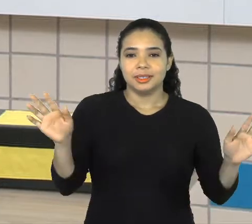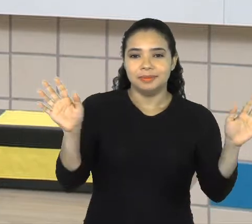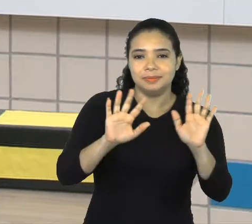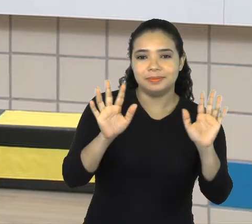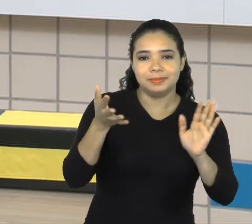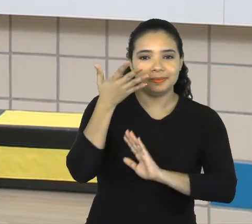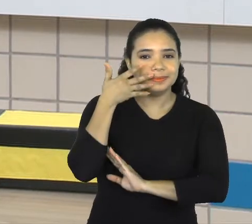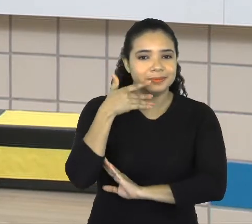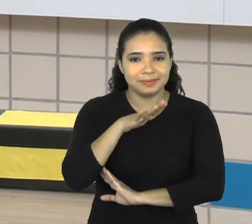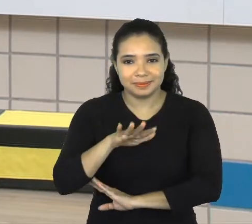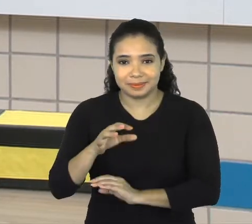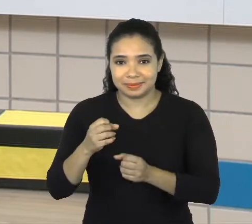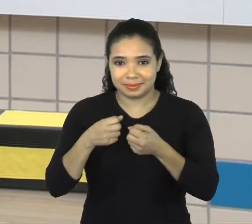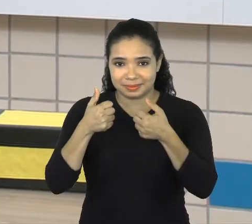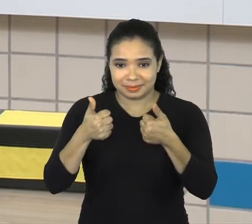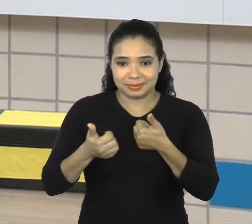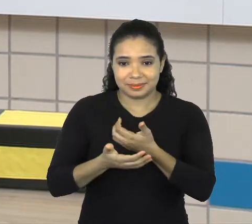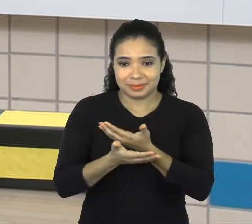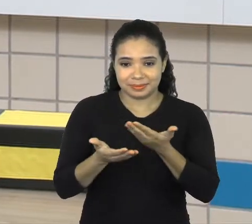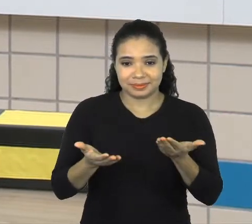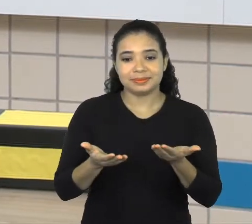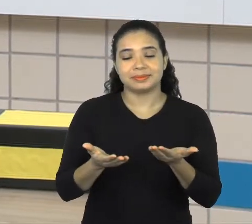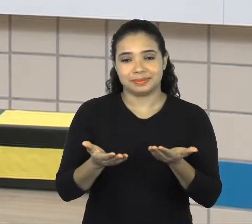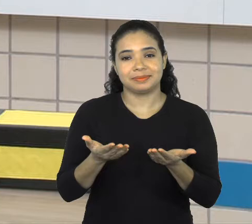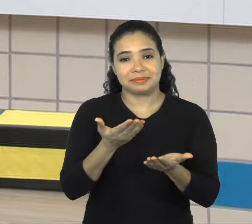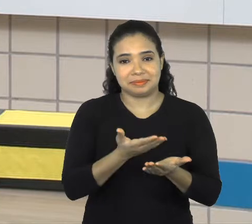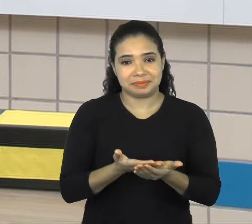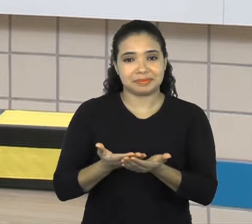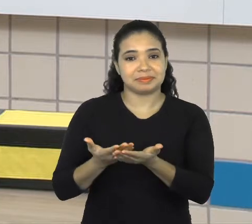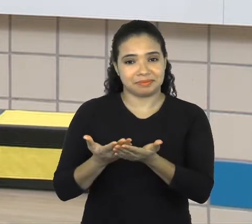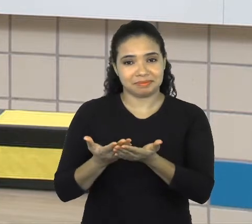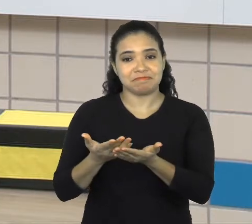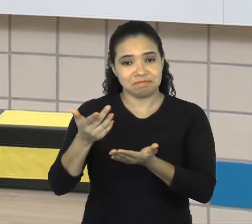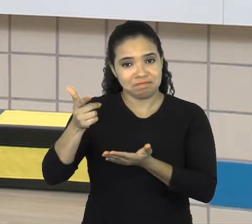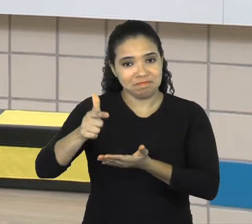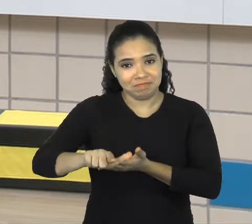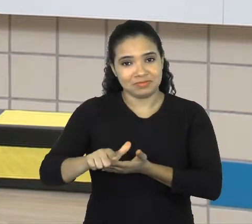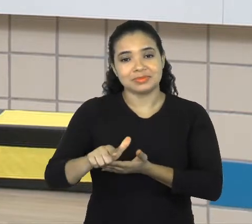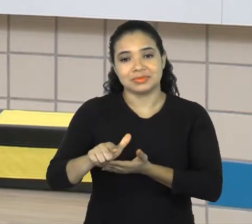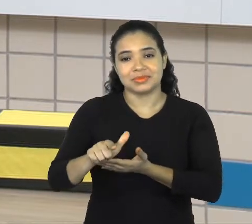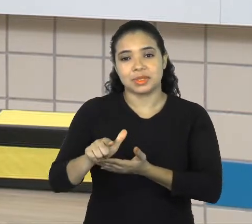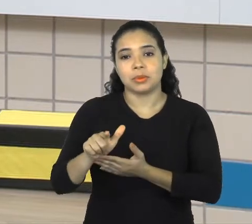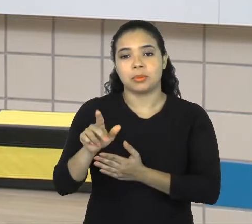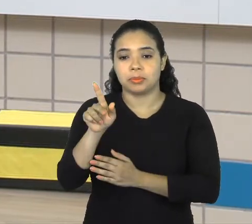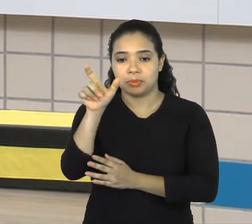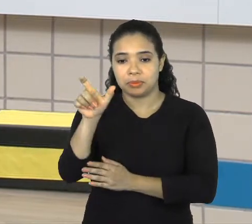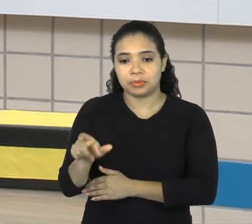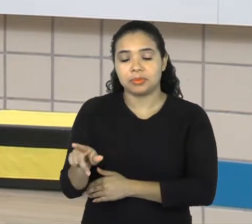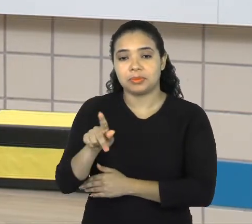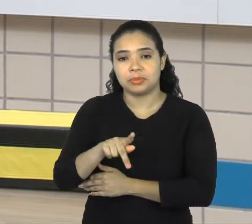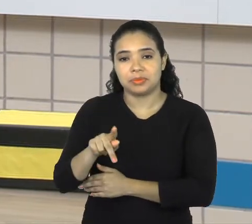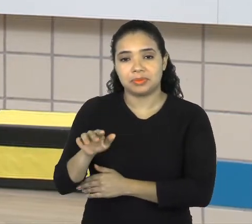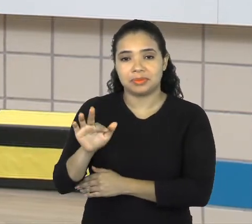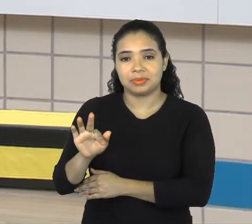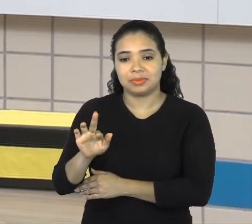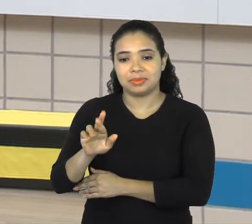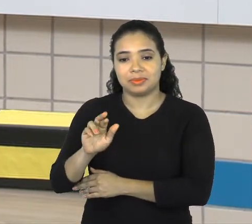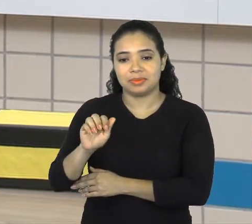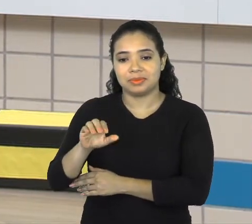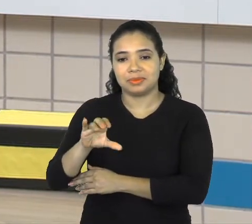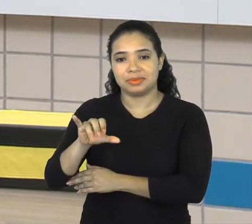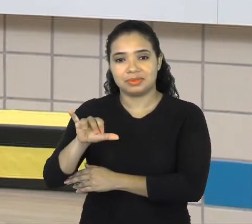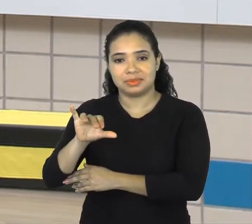Olá, crianças, tudo bem com vocês? Estamos de volta, professora Francisca Neri e a Francisquinha. Hoje é a nossa 32ª